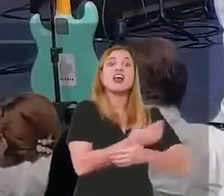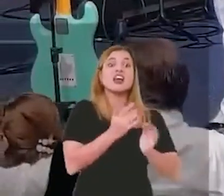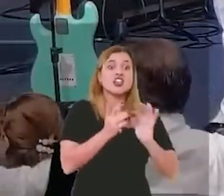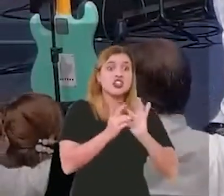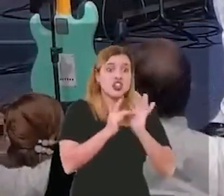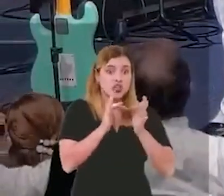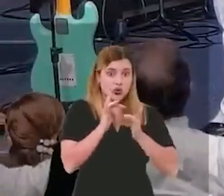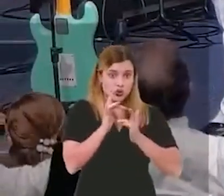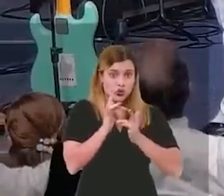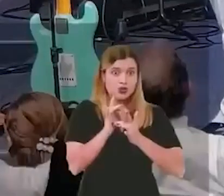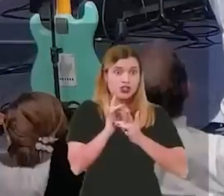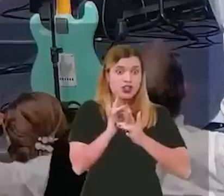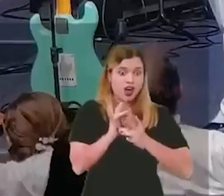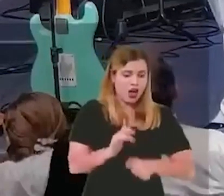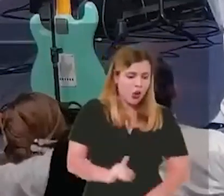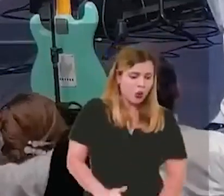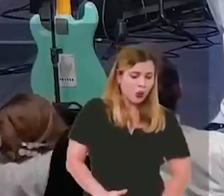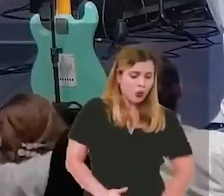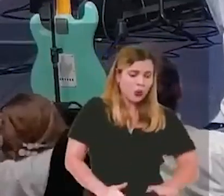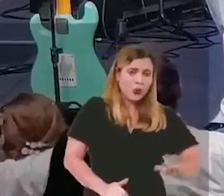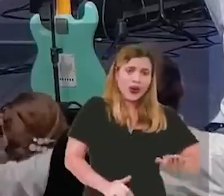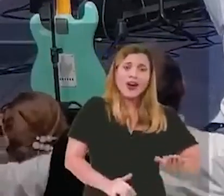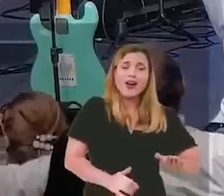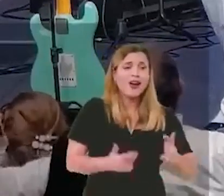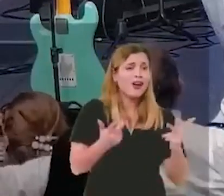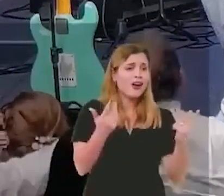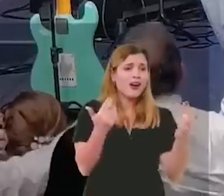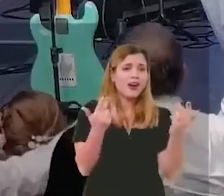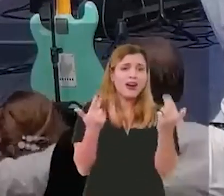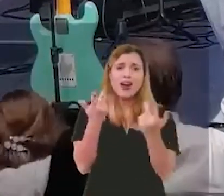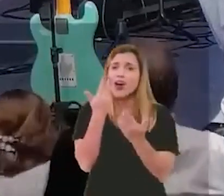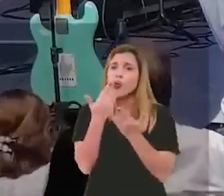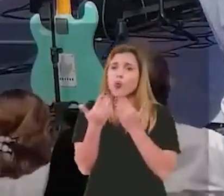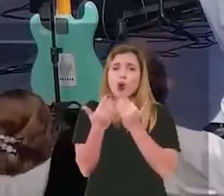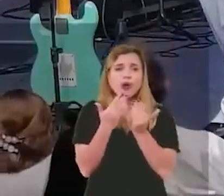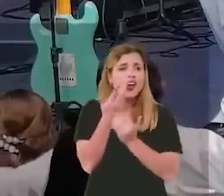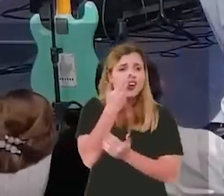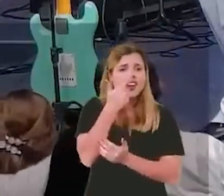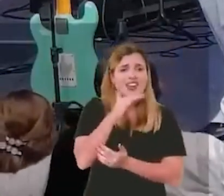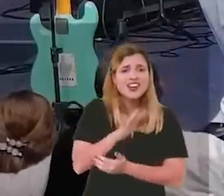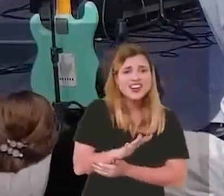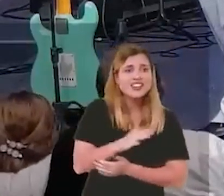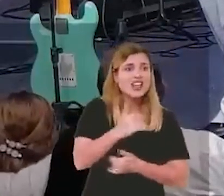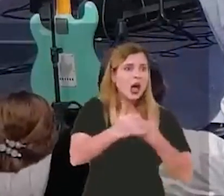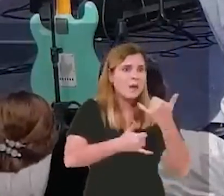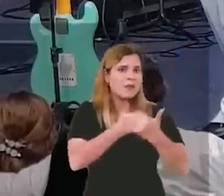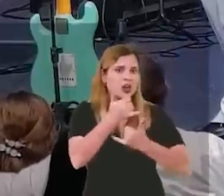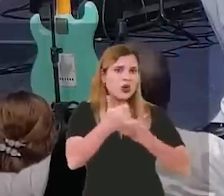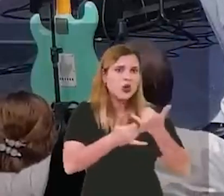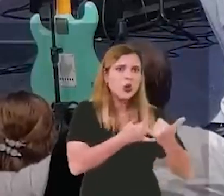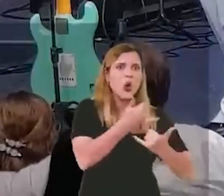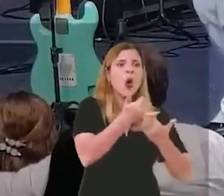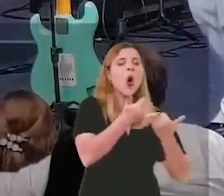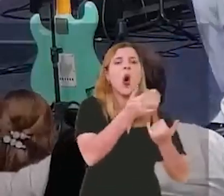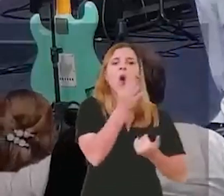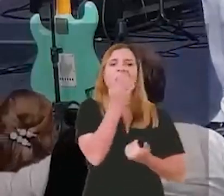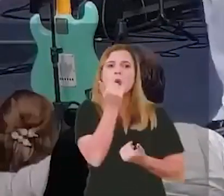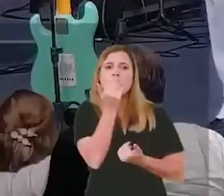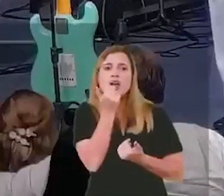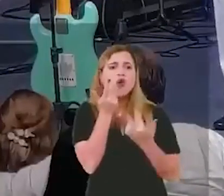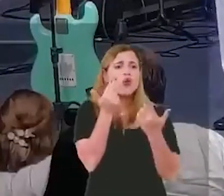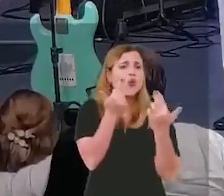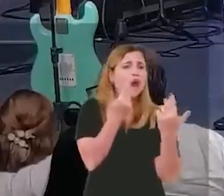pele humana. Ele calçou as sandálias da humildade. Ele pisou o nosso chão. Ele comeu o nosso pão. Ele bebeu a nossa